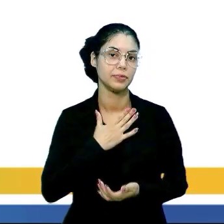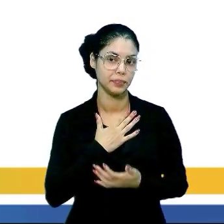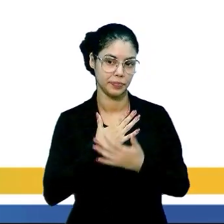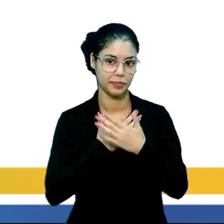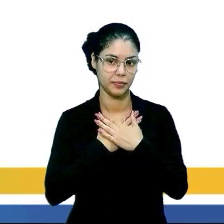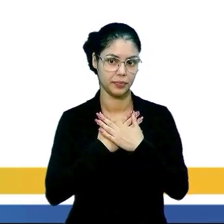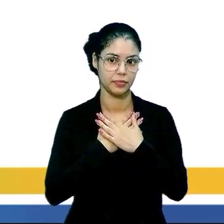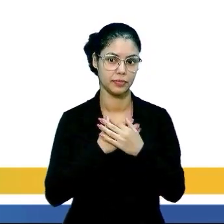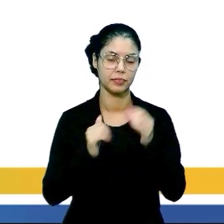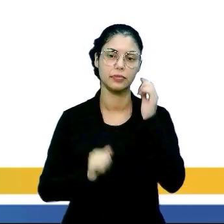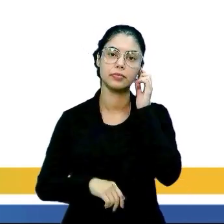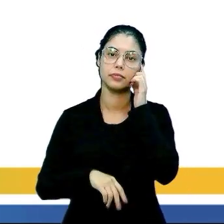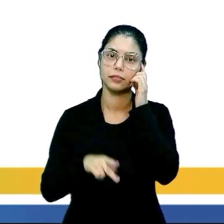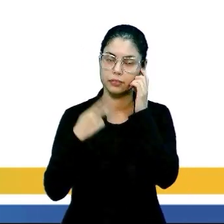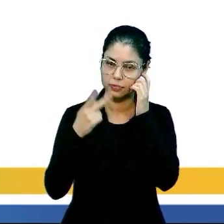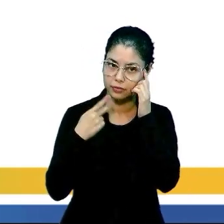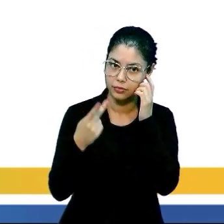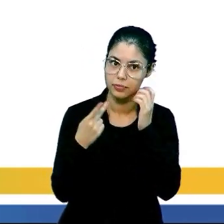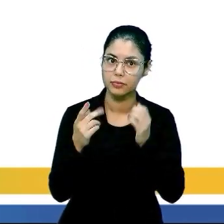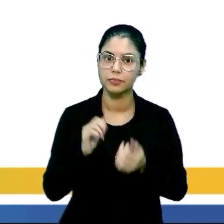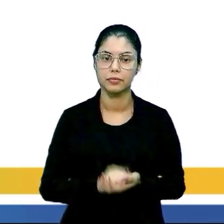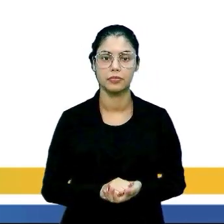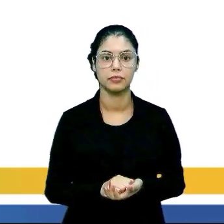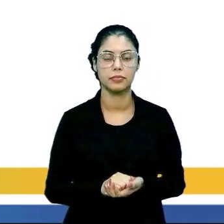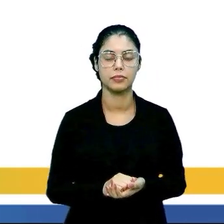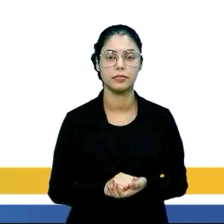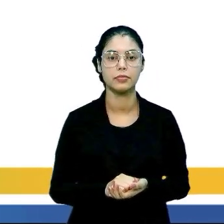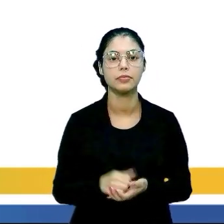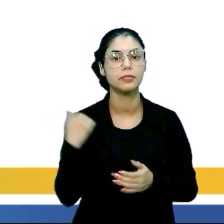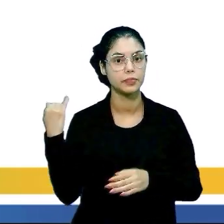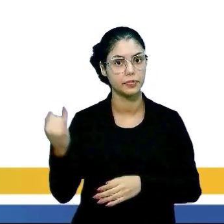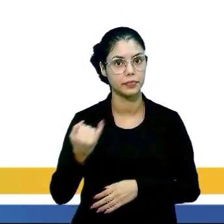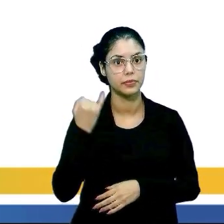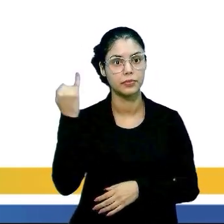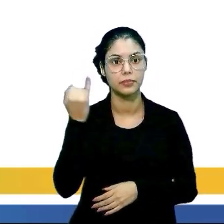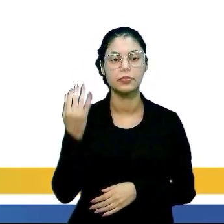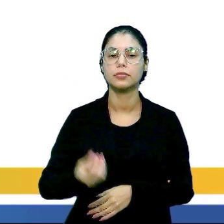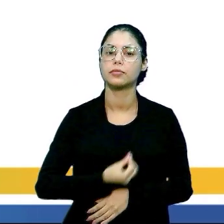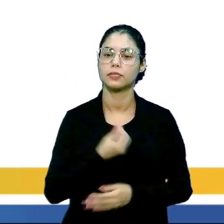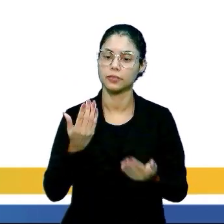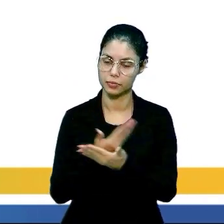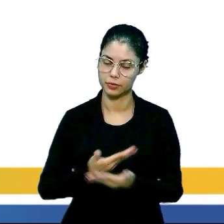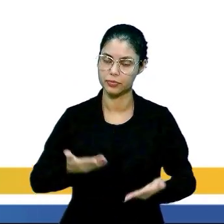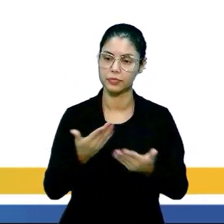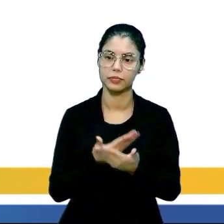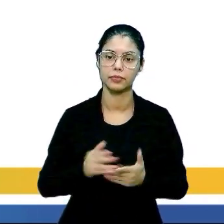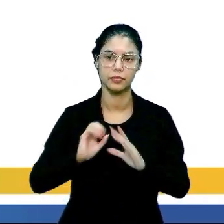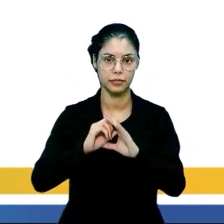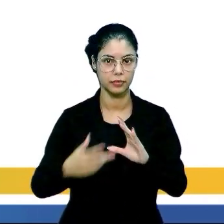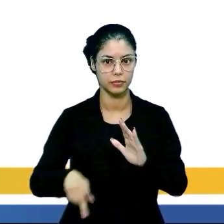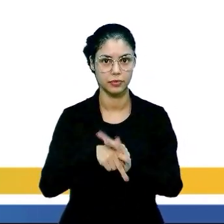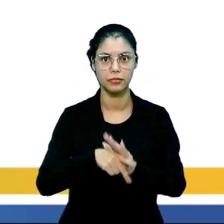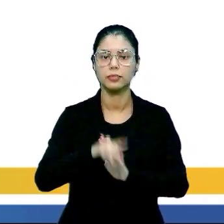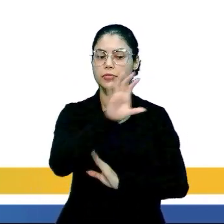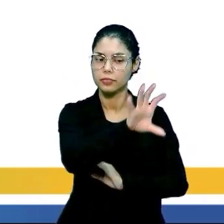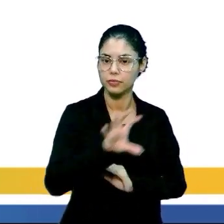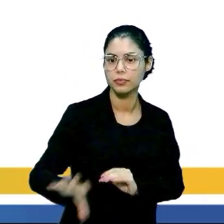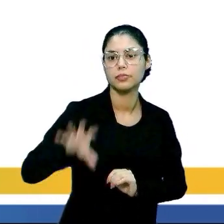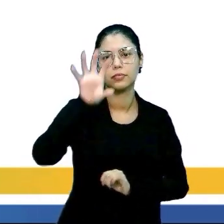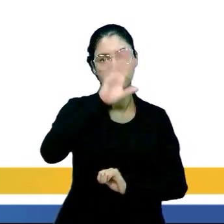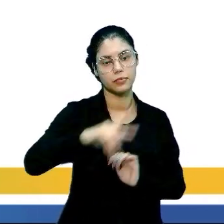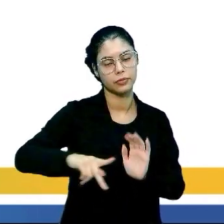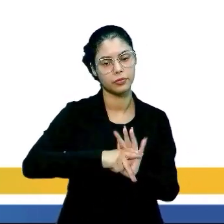dizer, ele fala aí da importância de preservar aí o caráter